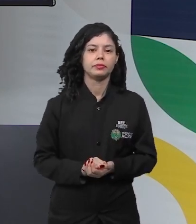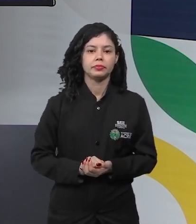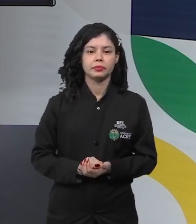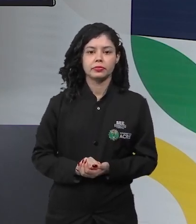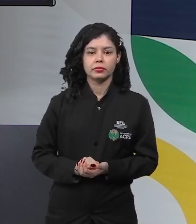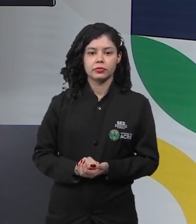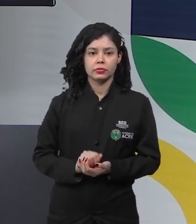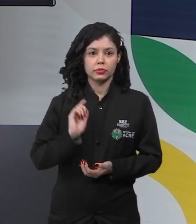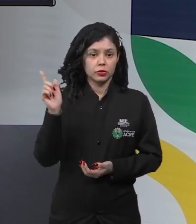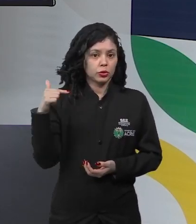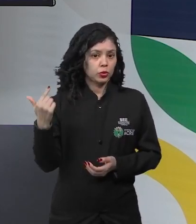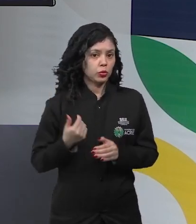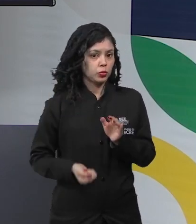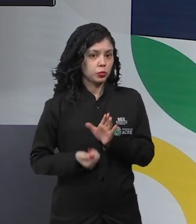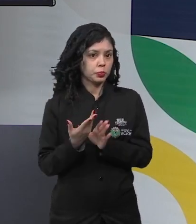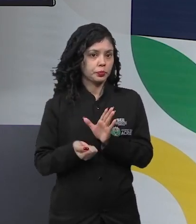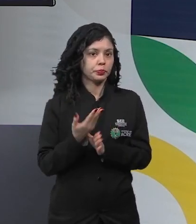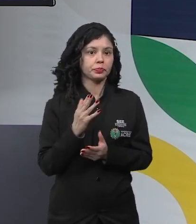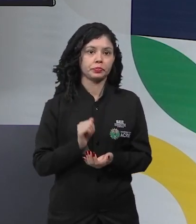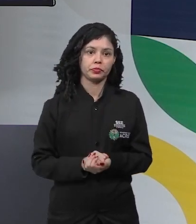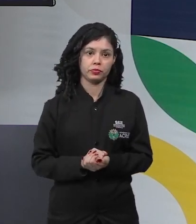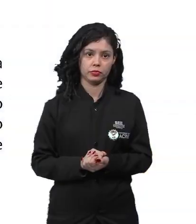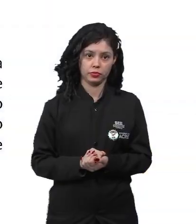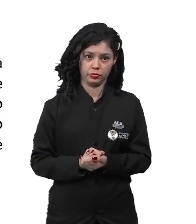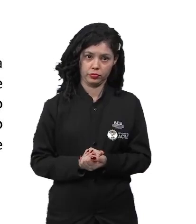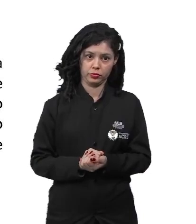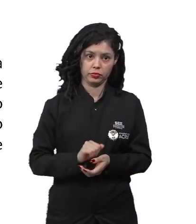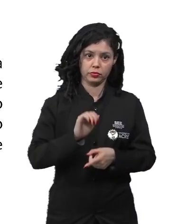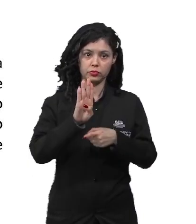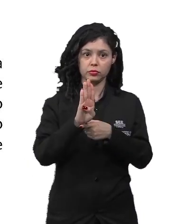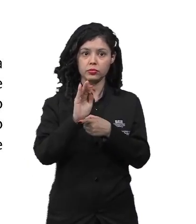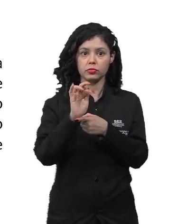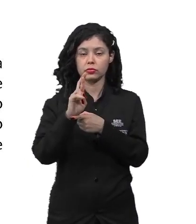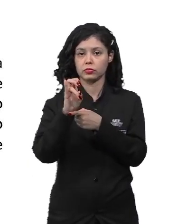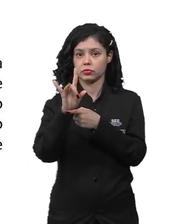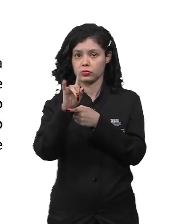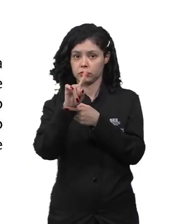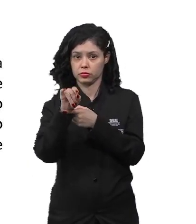biodigestores. Outro produto gerado é o conhecido como